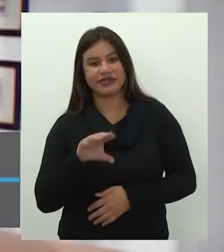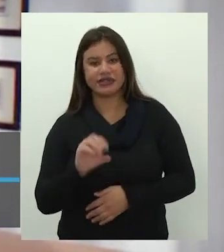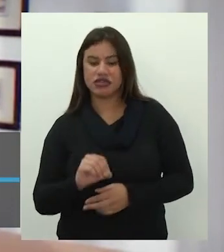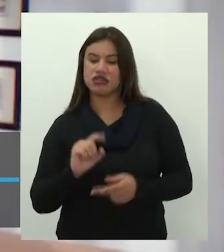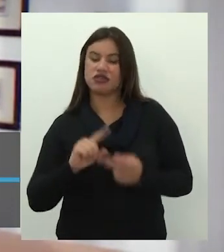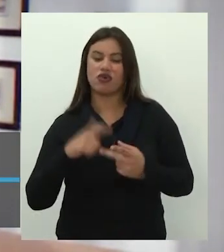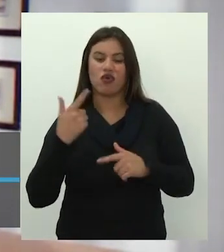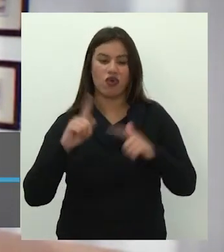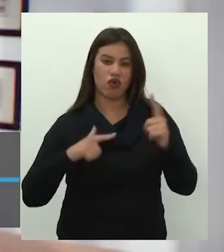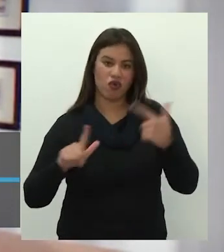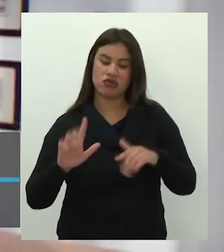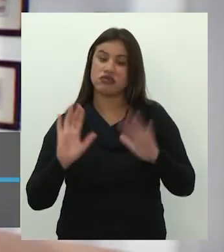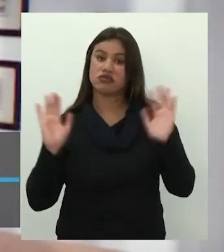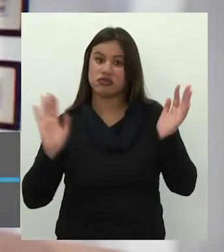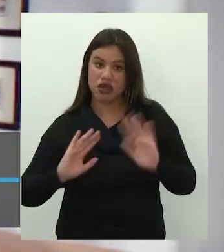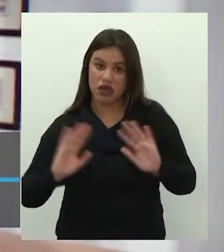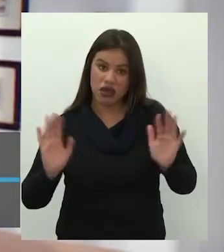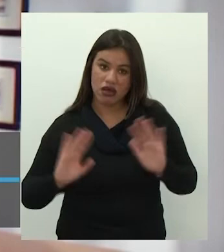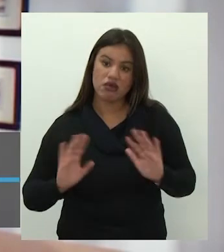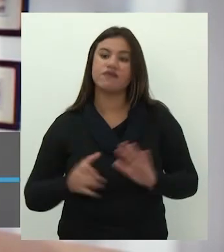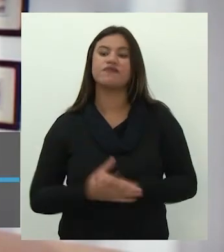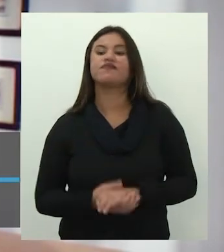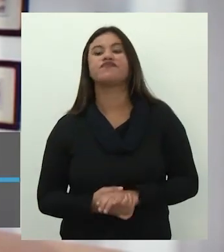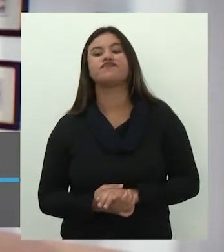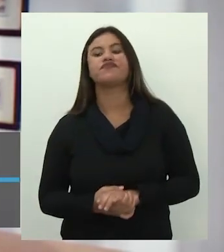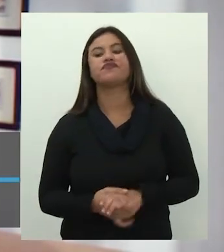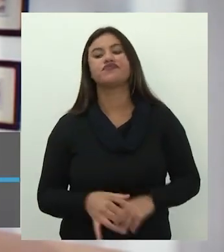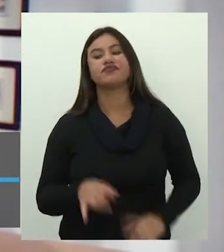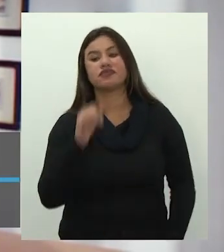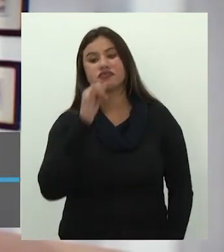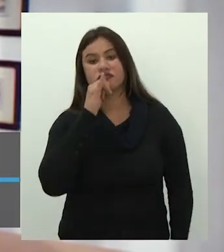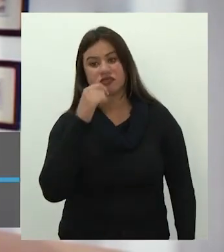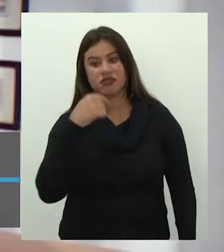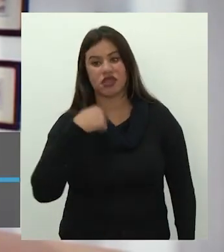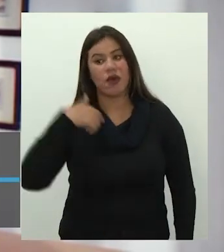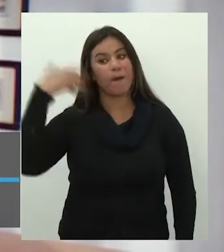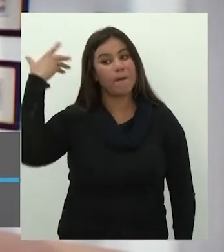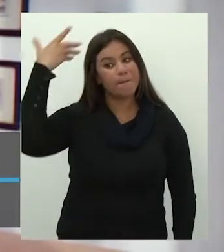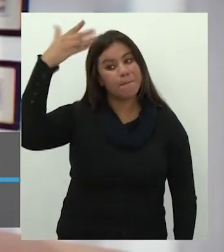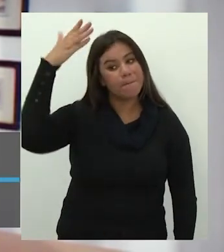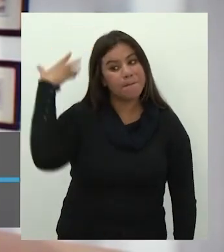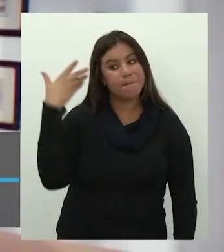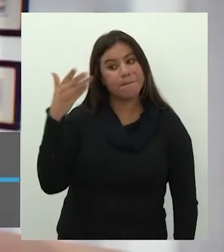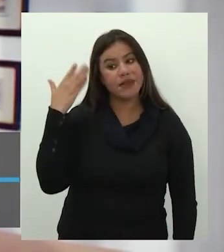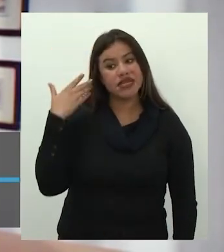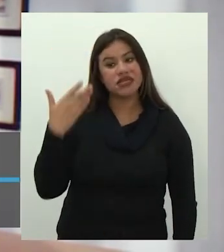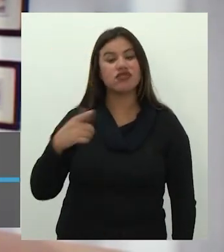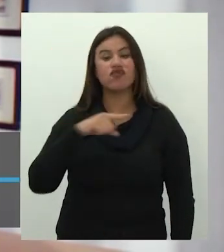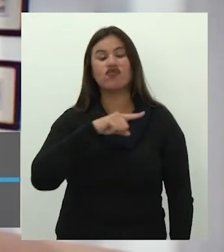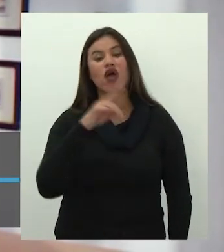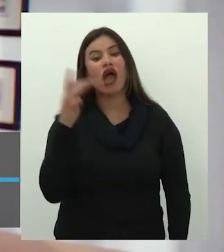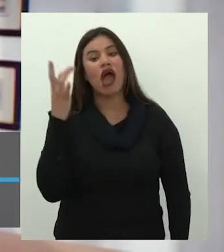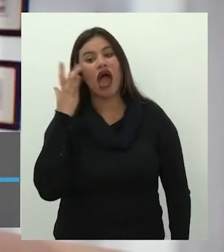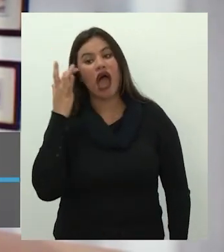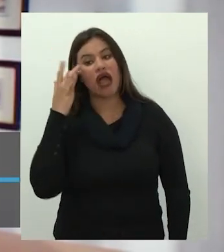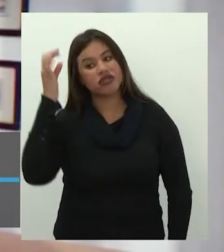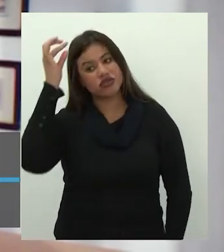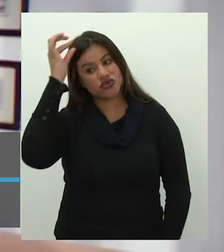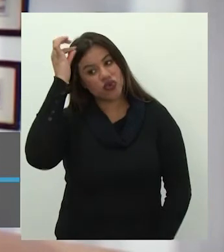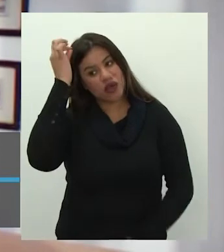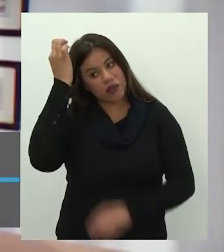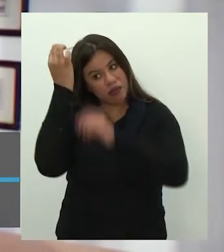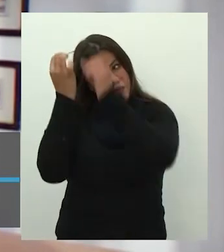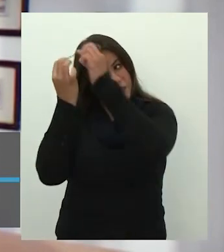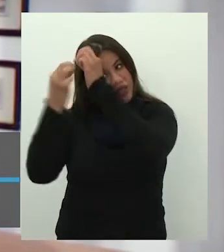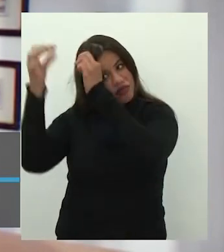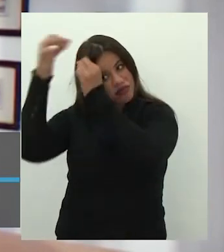sei o que lá, né? Por exemplo, eu que tinjo o cabelo, vocês acham que o meu fio de cabelo, se eu